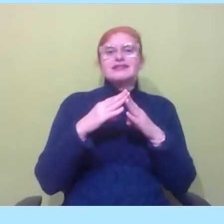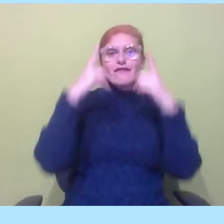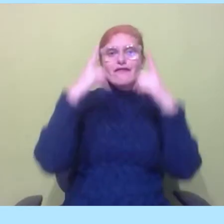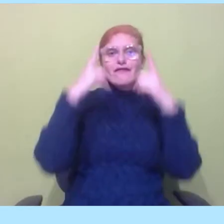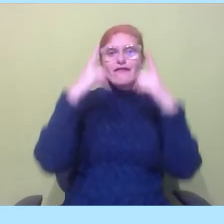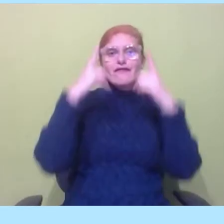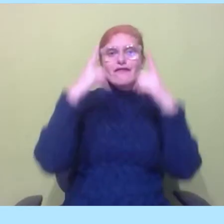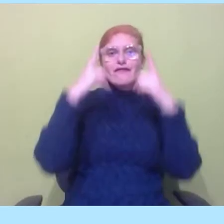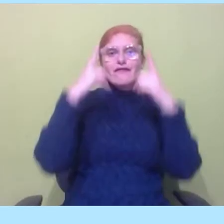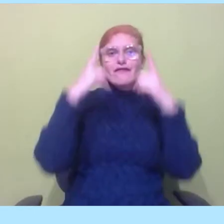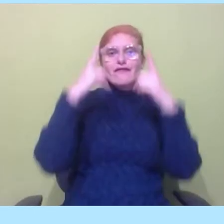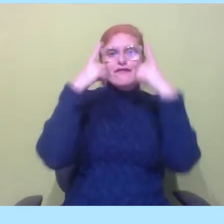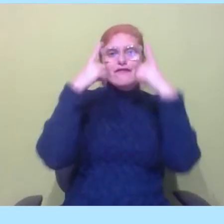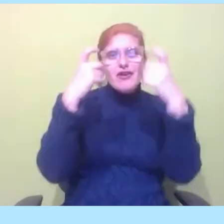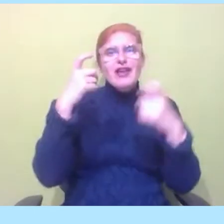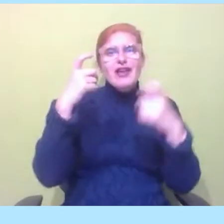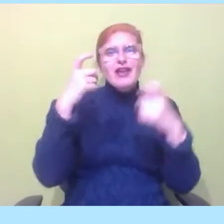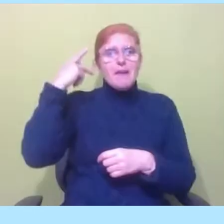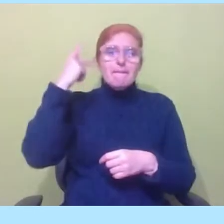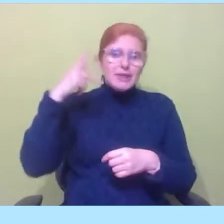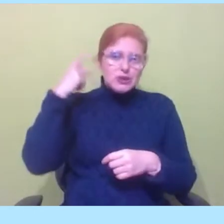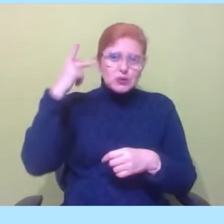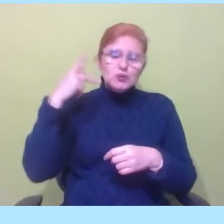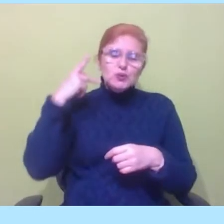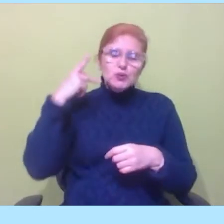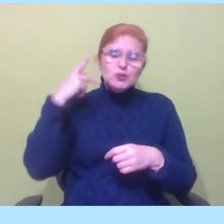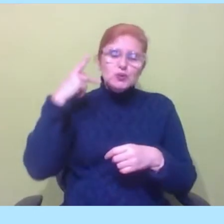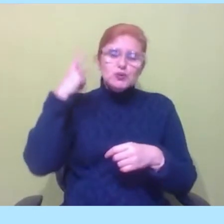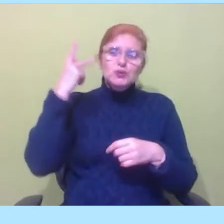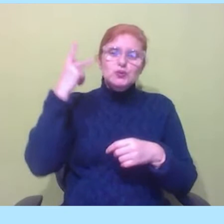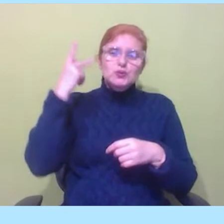lutando e que a gente está buscando debater.